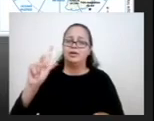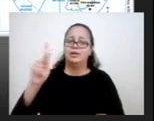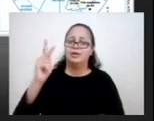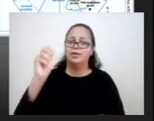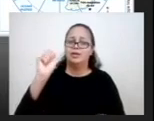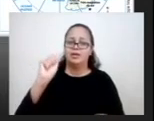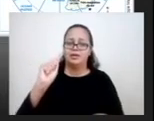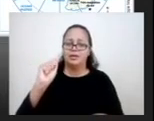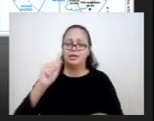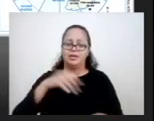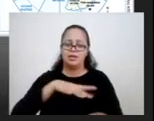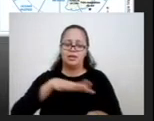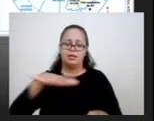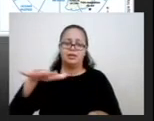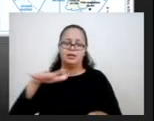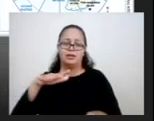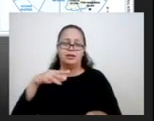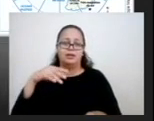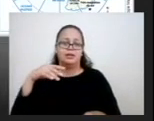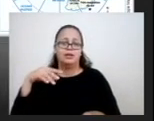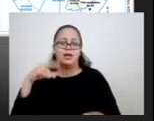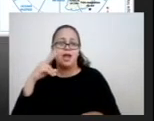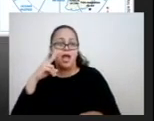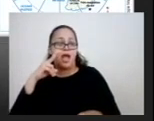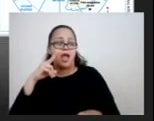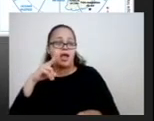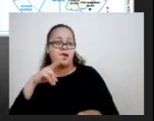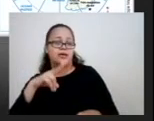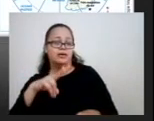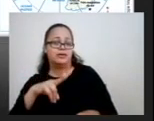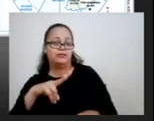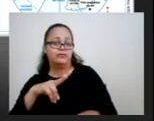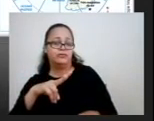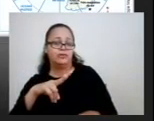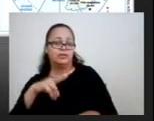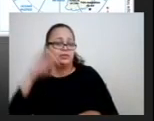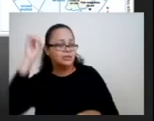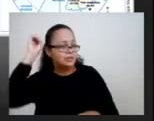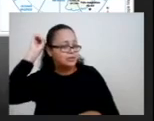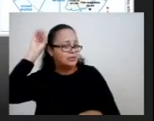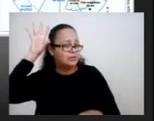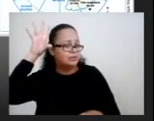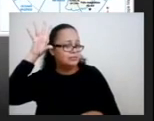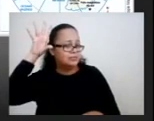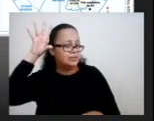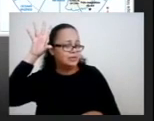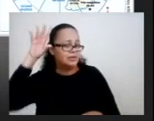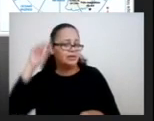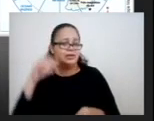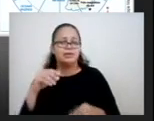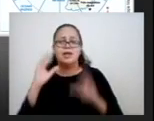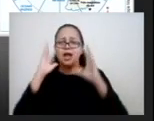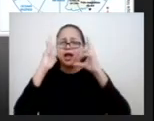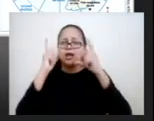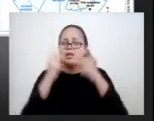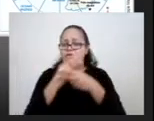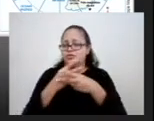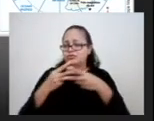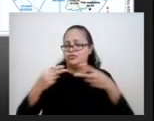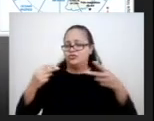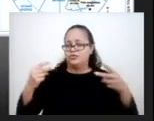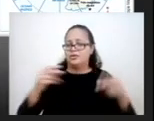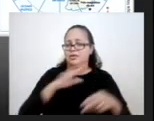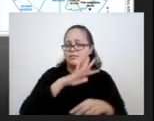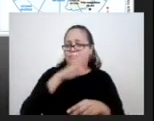meio, né, de toda aquela paisagem, a visão de um cachalote, que é um tipo de baleia aí, e da rica fauna marinha. Quantos animais não